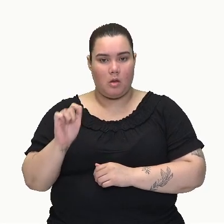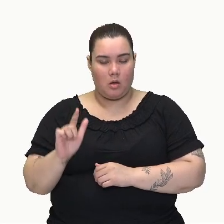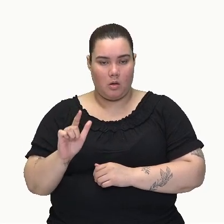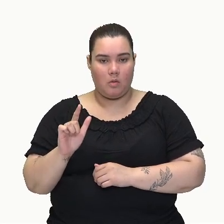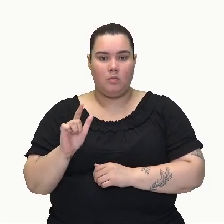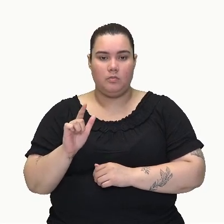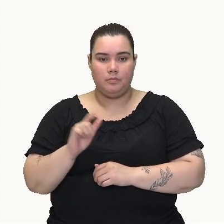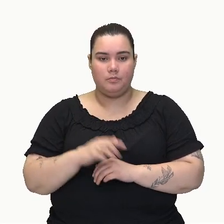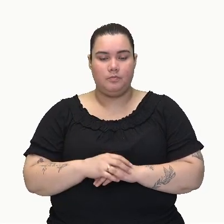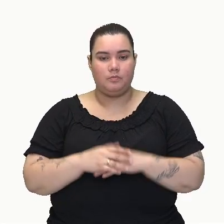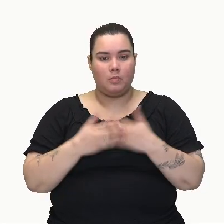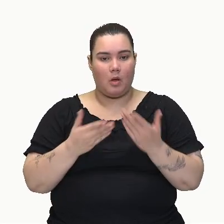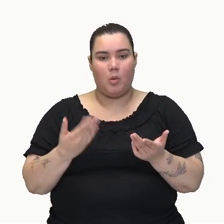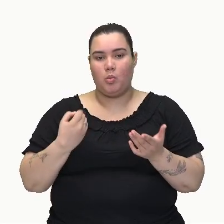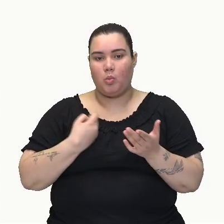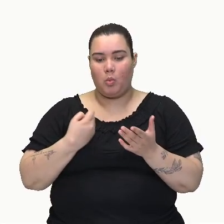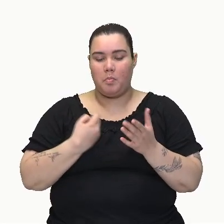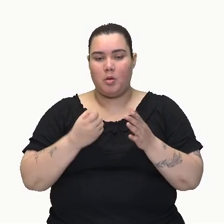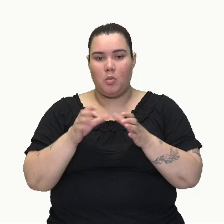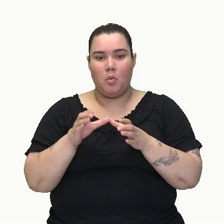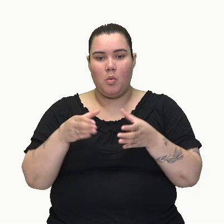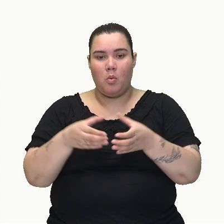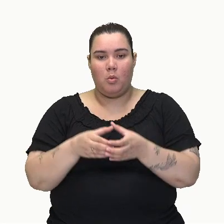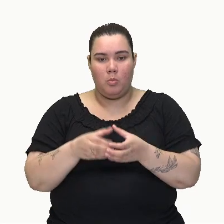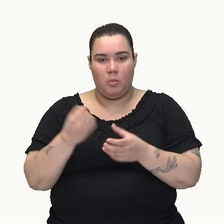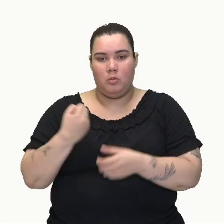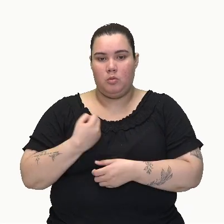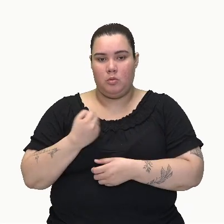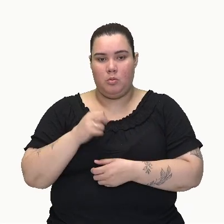no conjunto dos números reais, né?